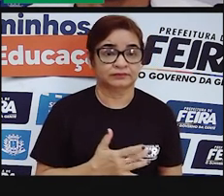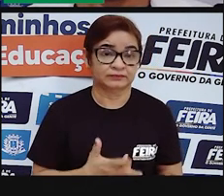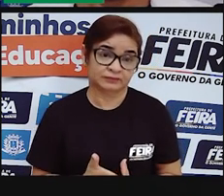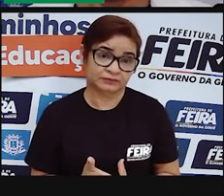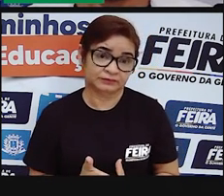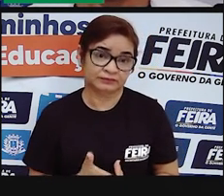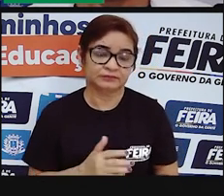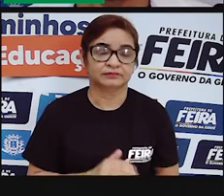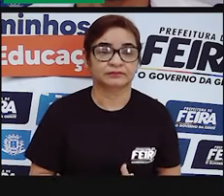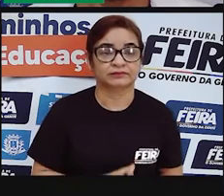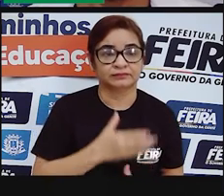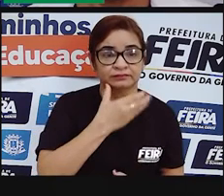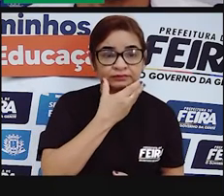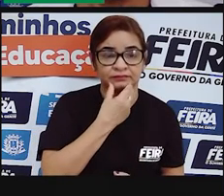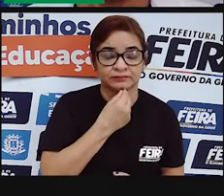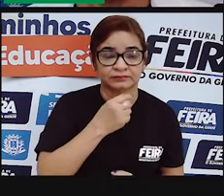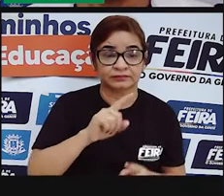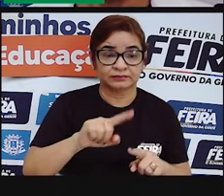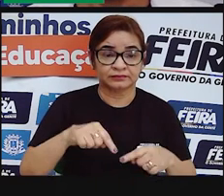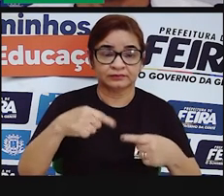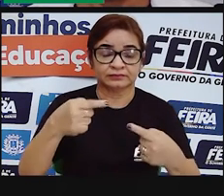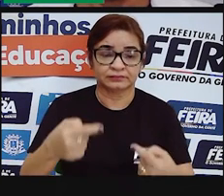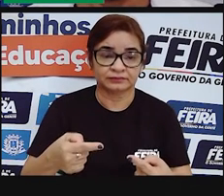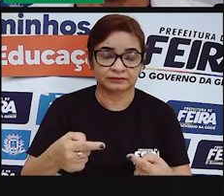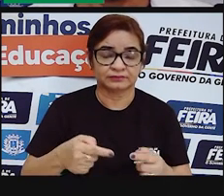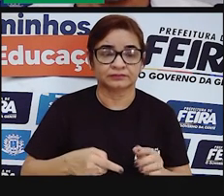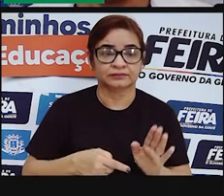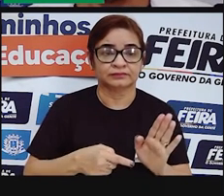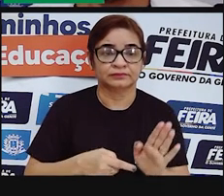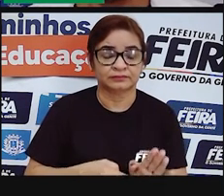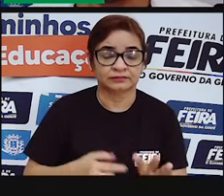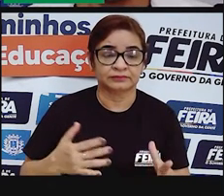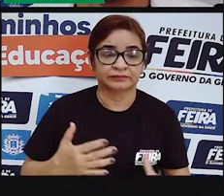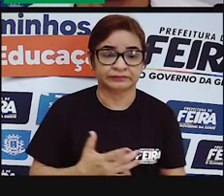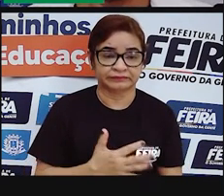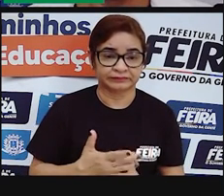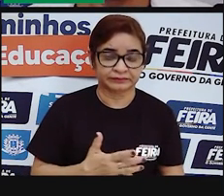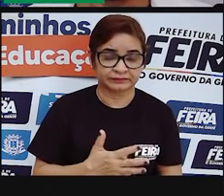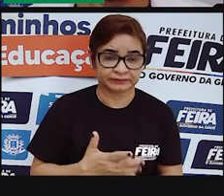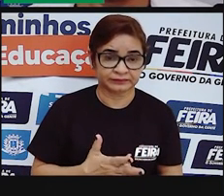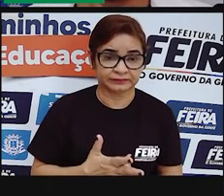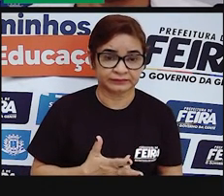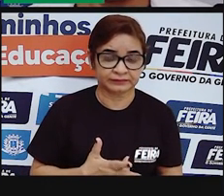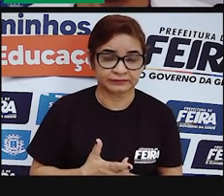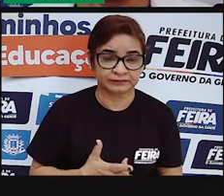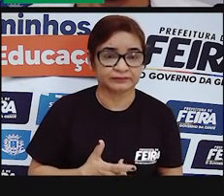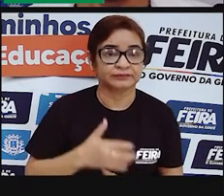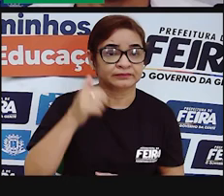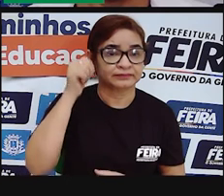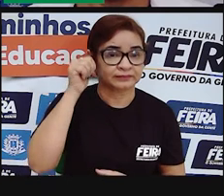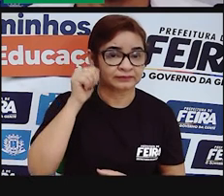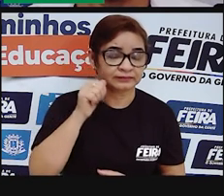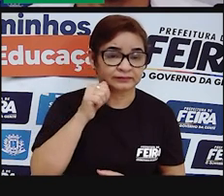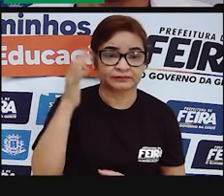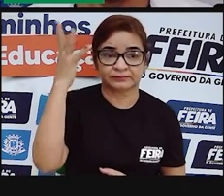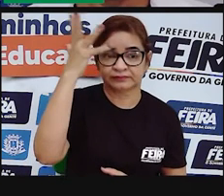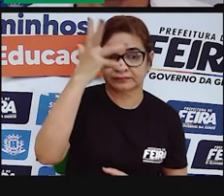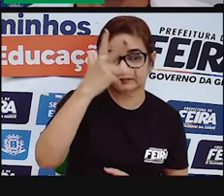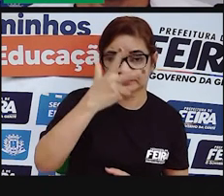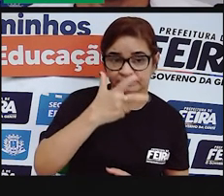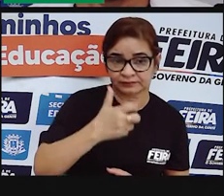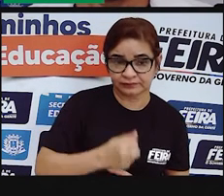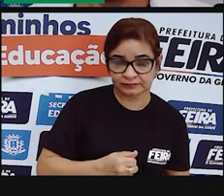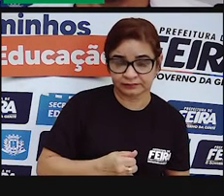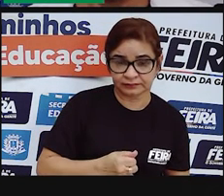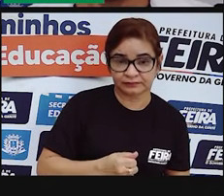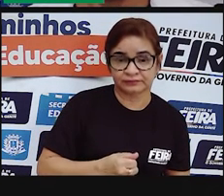mas a palavra de Rio de Janeiro indica uma cidade. Cidade é uma palavra que está no feminino. A